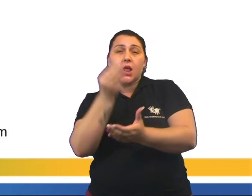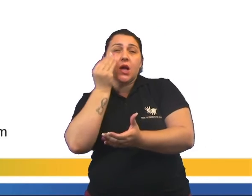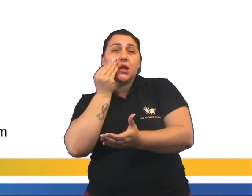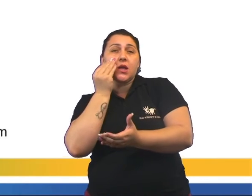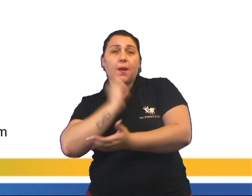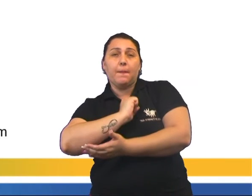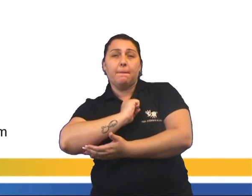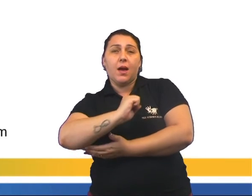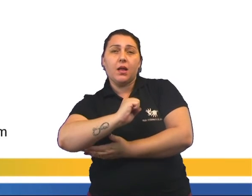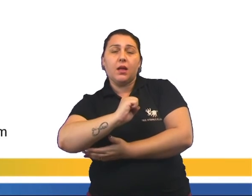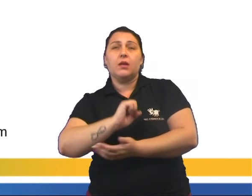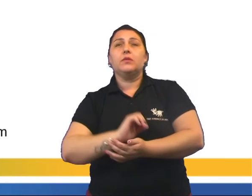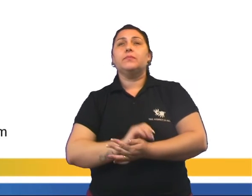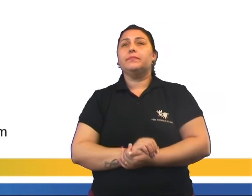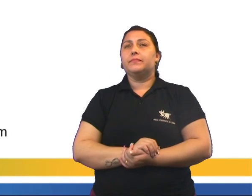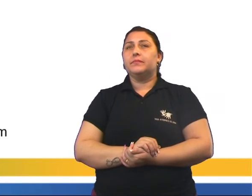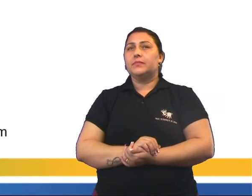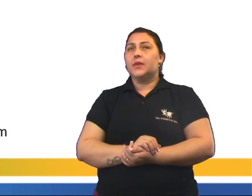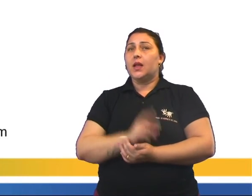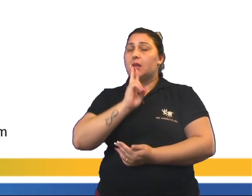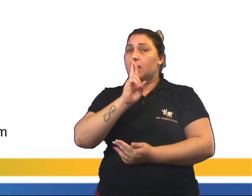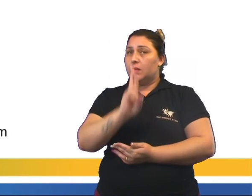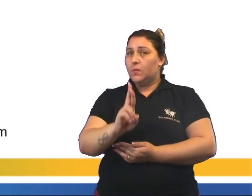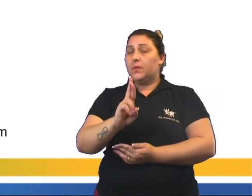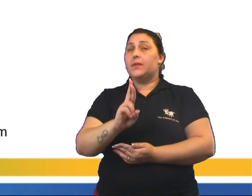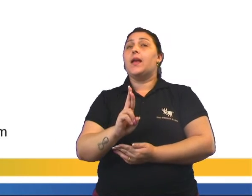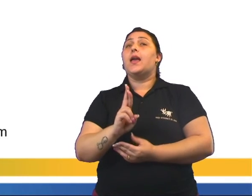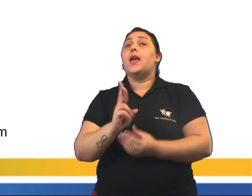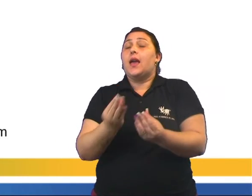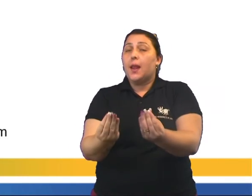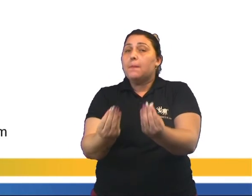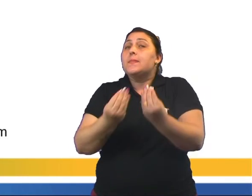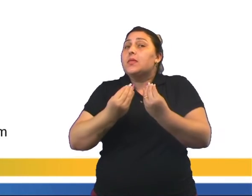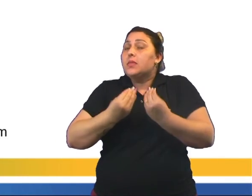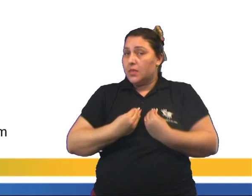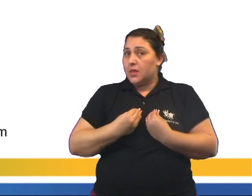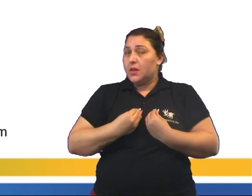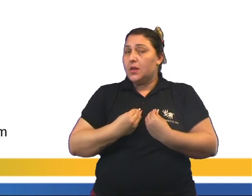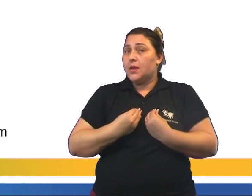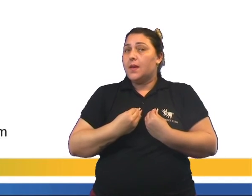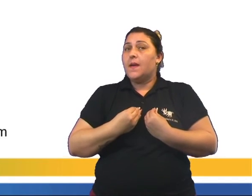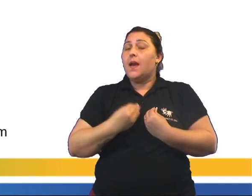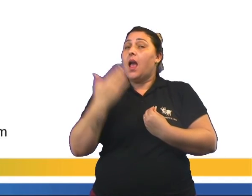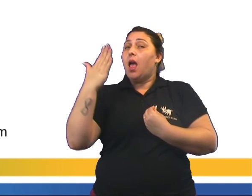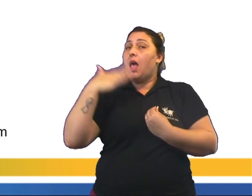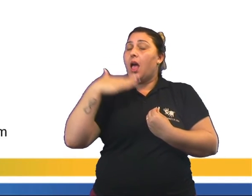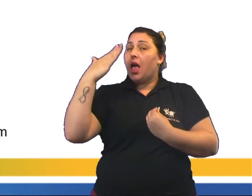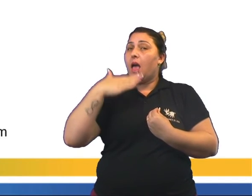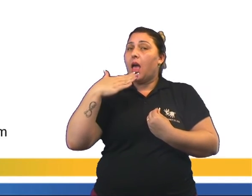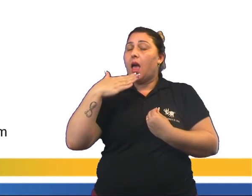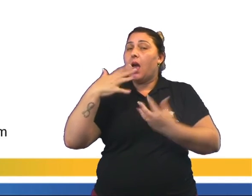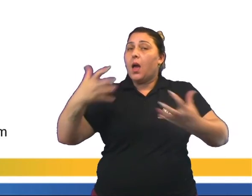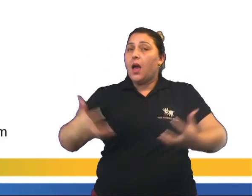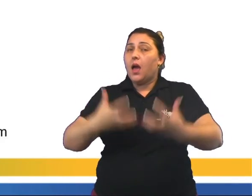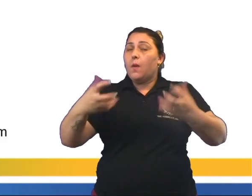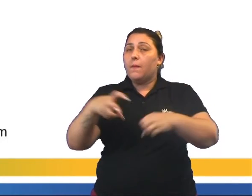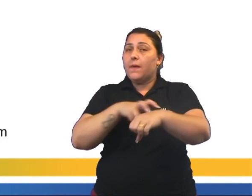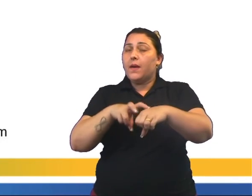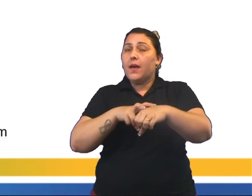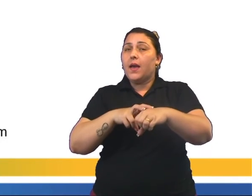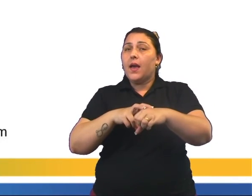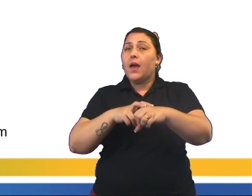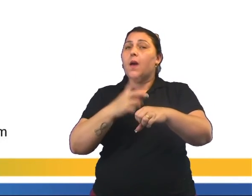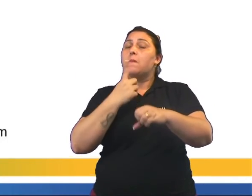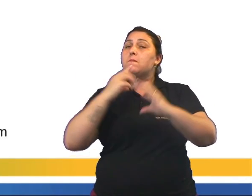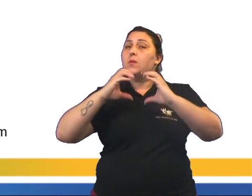tentando matá-lo. Aí o cara responde, né? Ela me serviu pimentão, alface e tomate